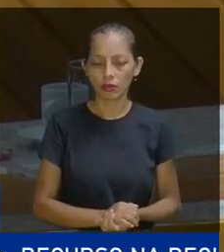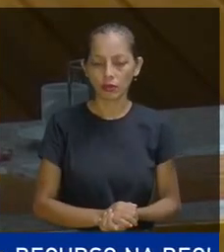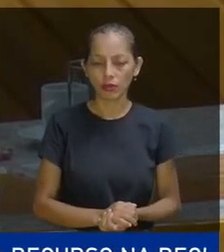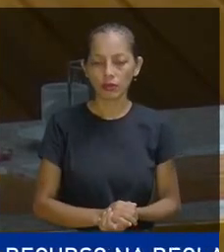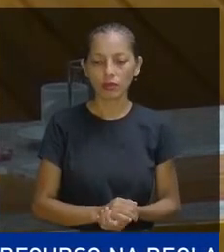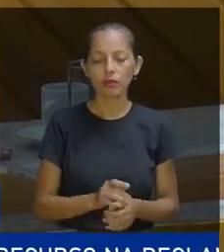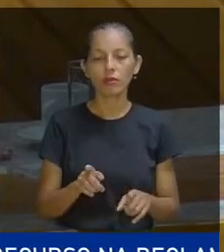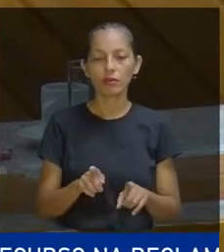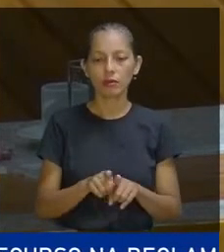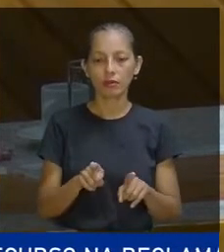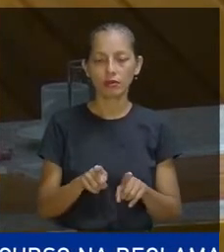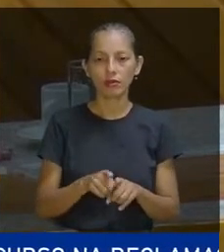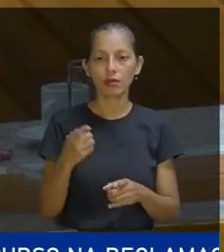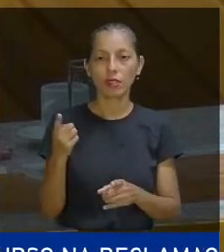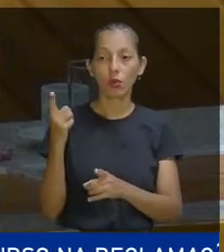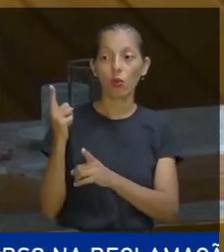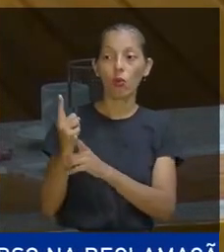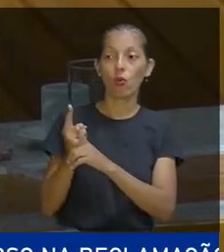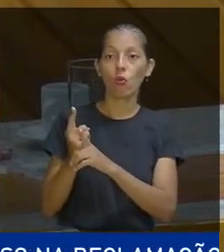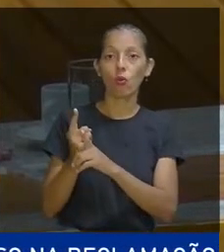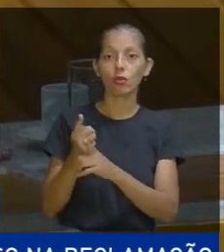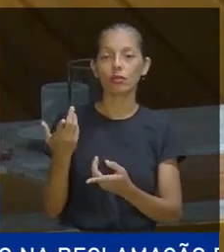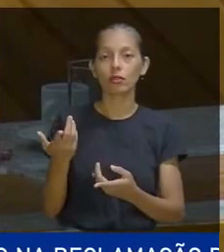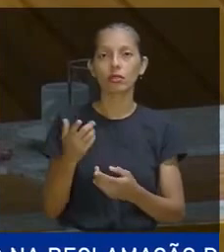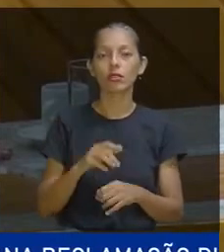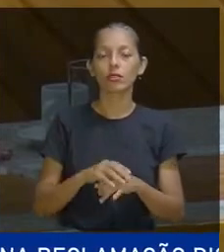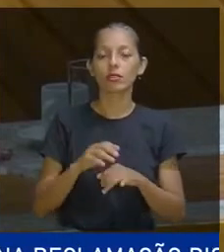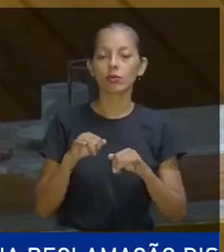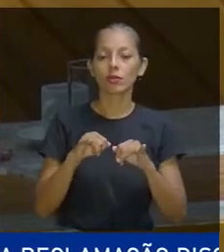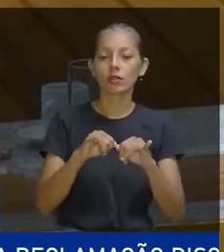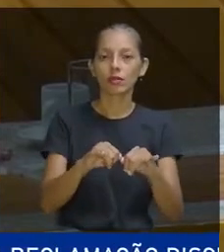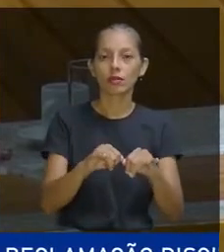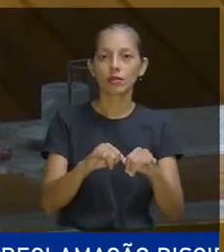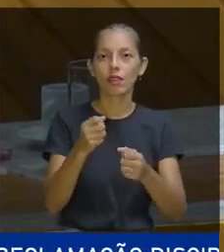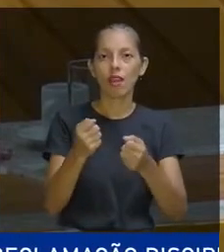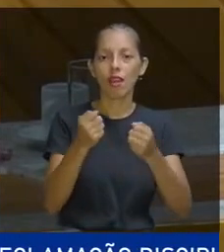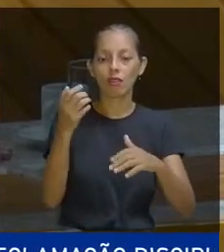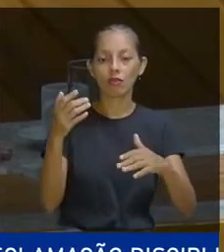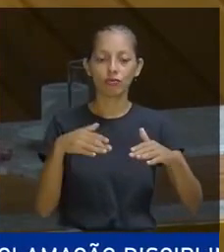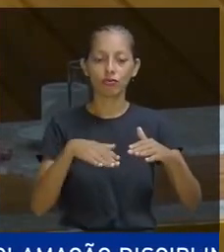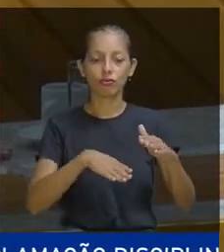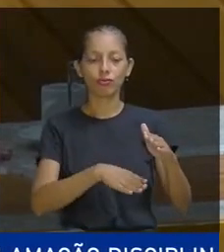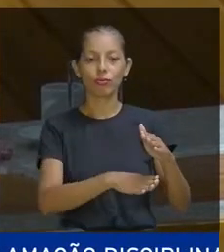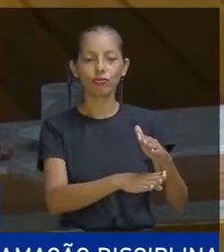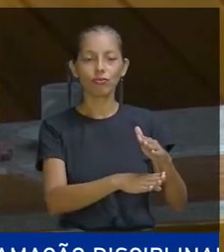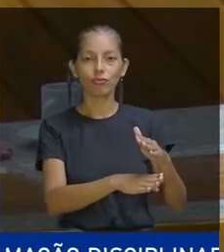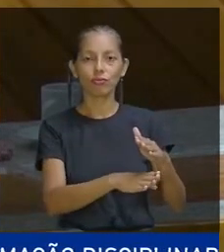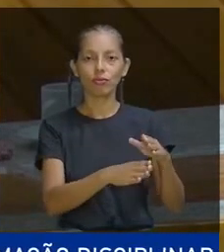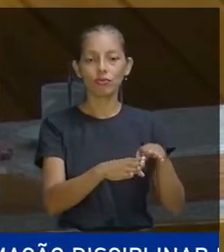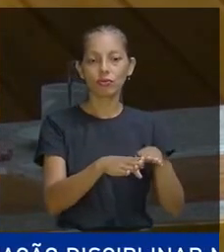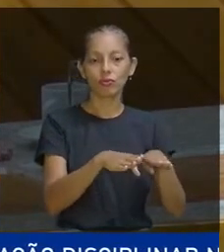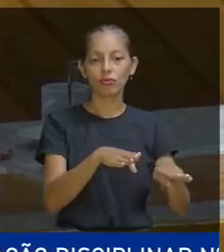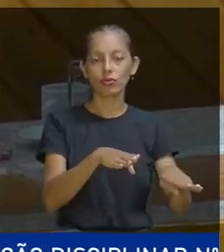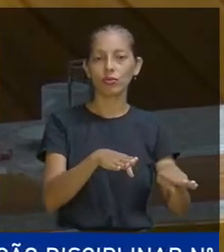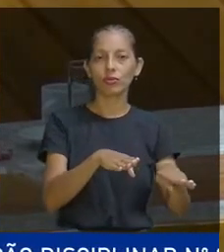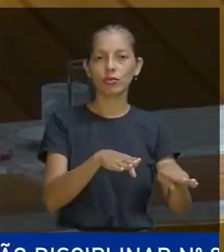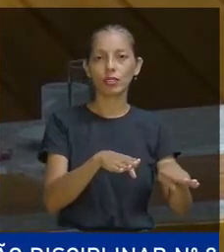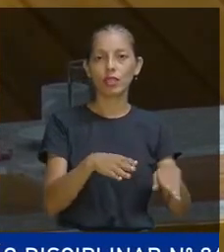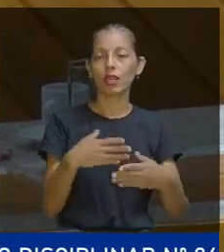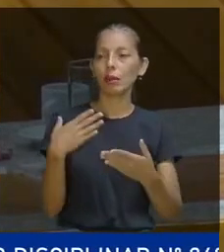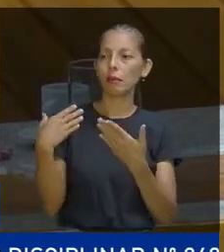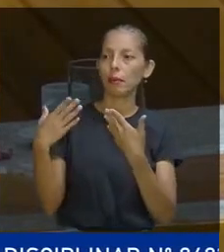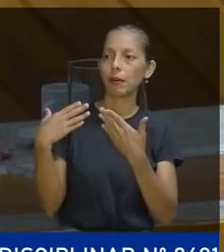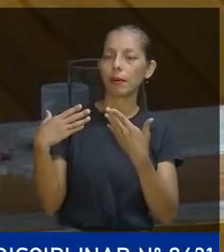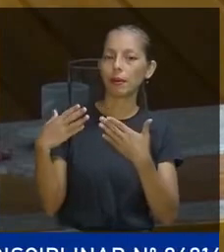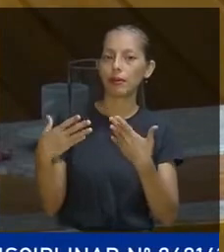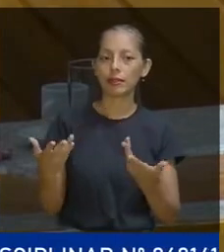de pele estacionamento do clara, supermercado cabelos para grisalhos, pedir com a valores, barba enfim. parcialmente Eram essas grisalha, as os óculos de afirmações armação que estavam quadrada, postas. toga preta com Como detalhe aquele processo vermelho em de volta